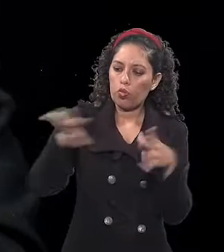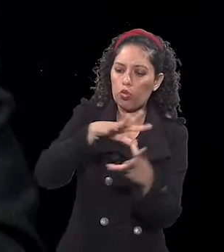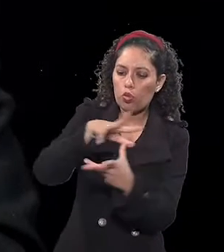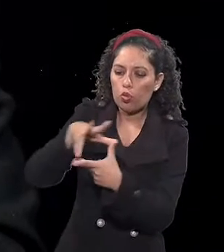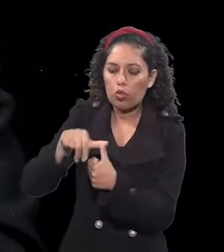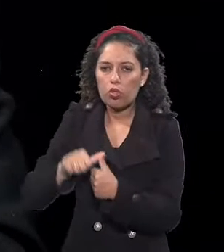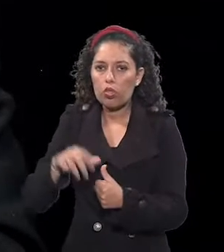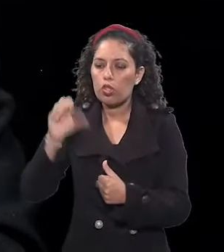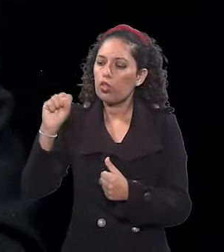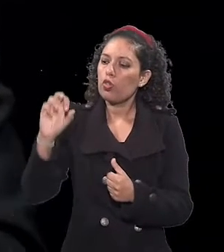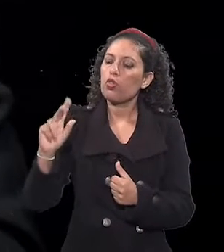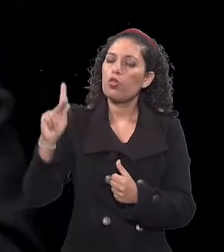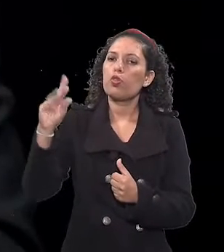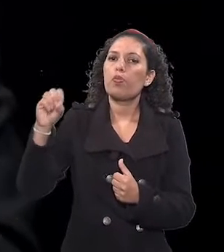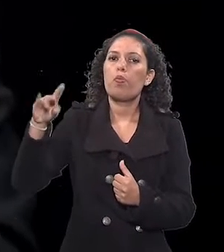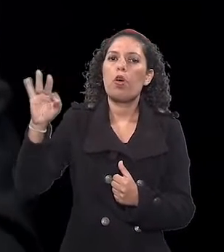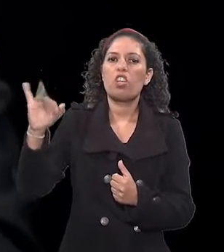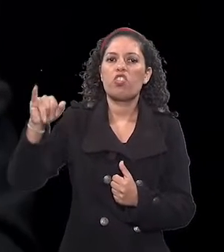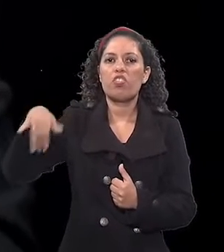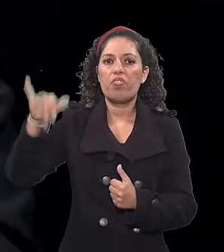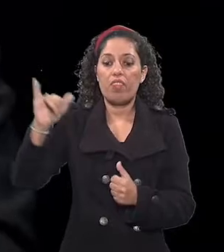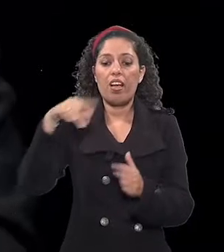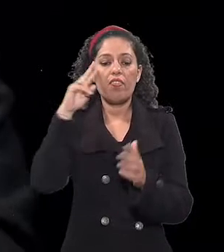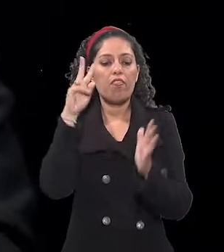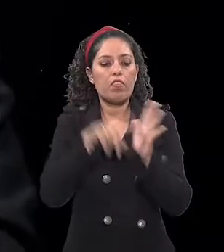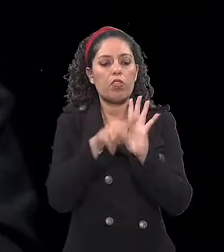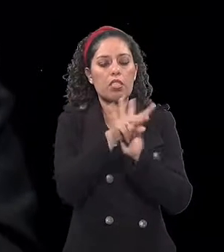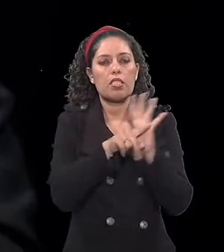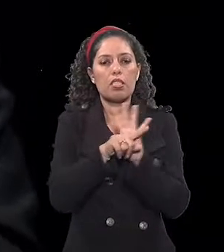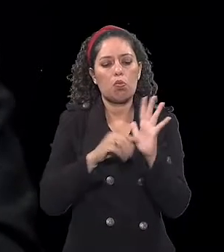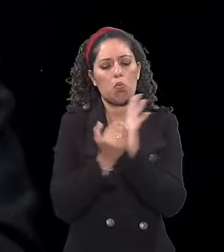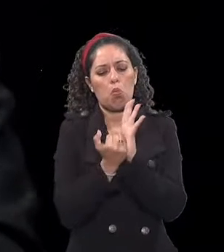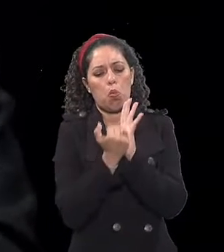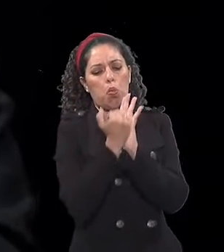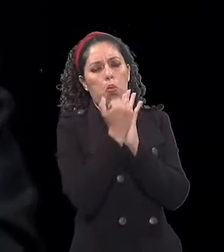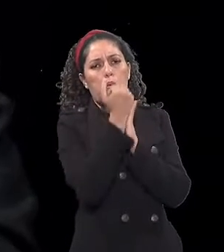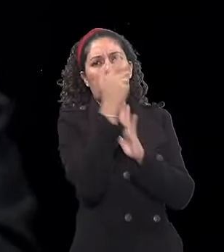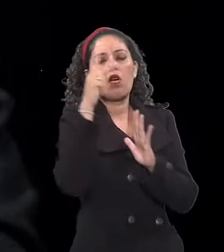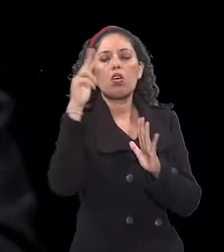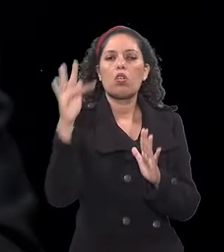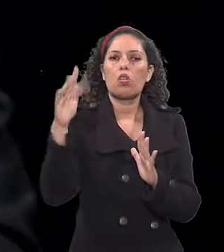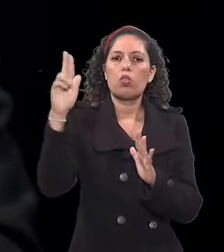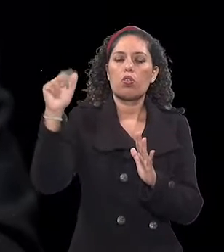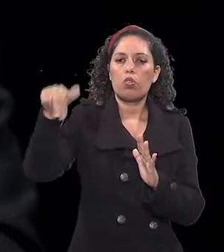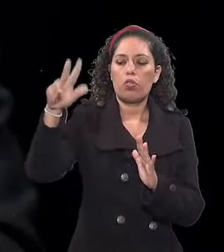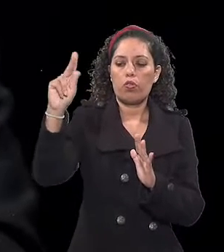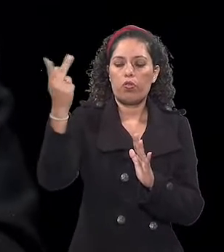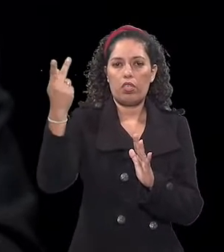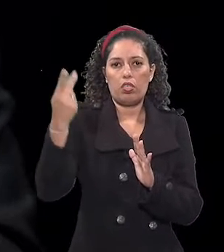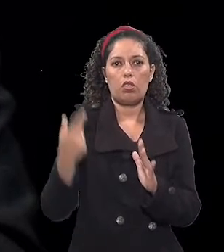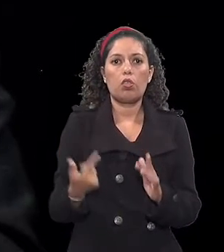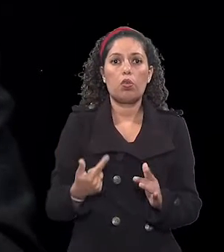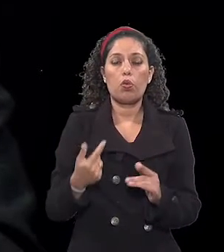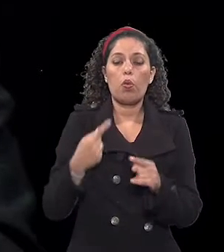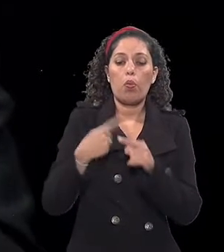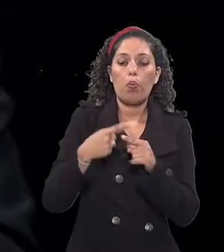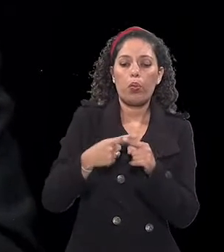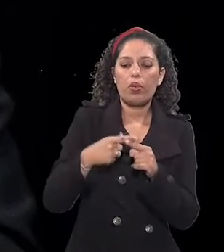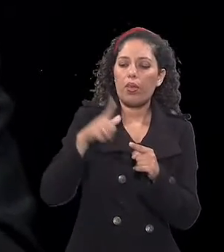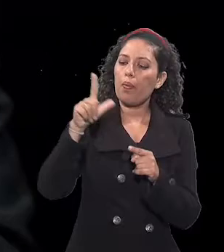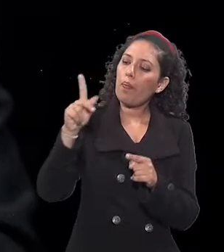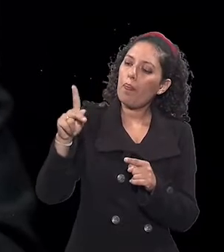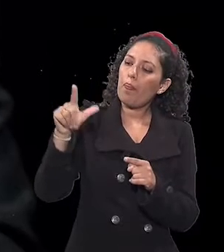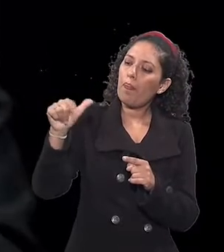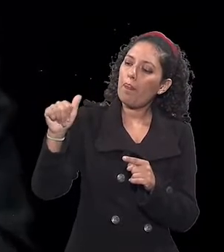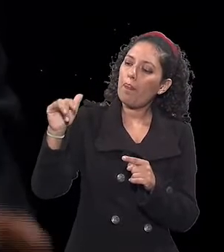mundo, o Spotify, divulgou um levantamento que mostra o crescimento do gênero no mercado internacional, onde o consumo de